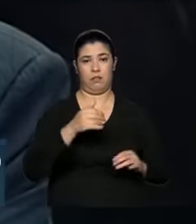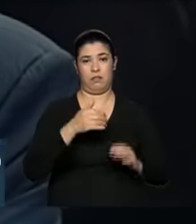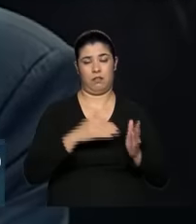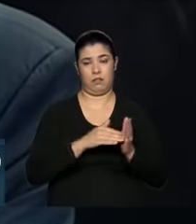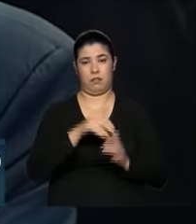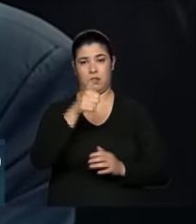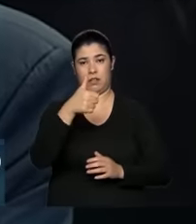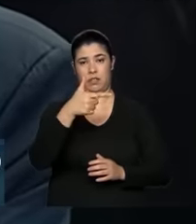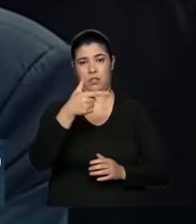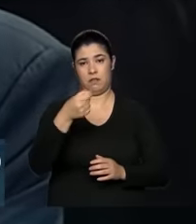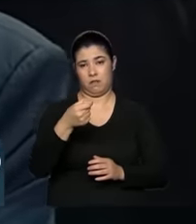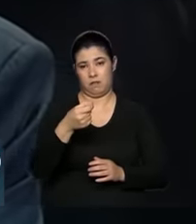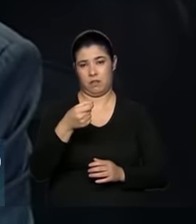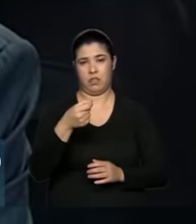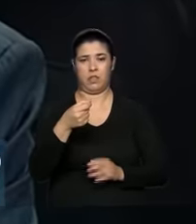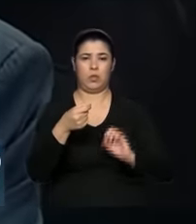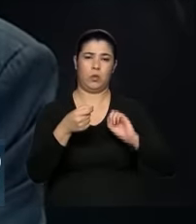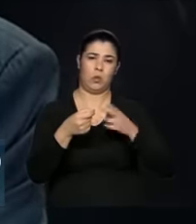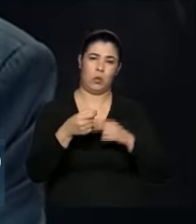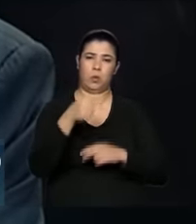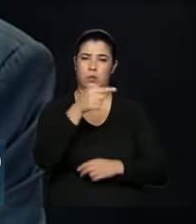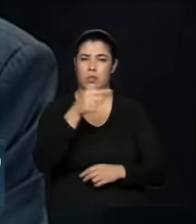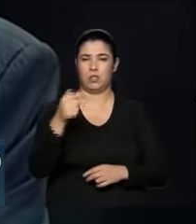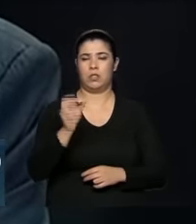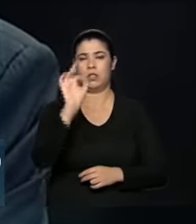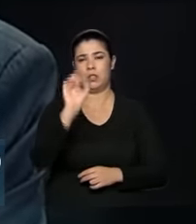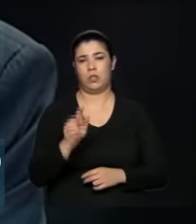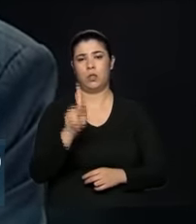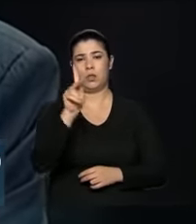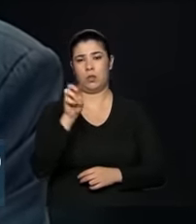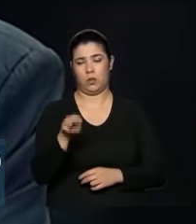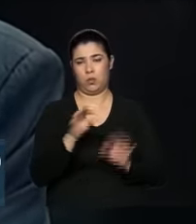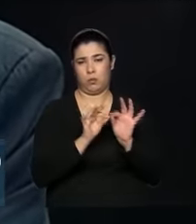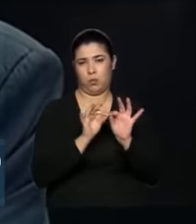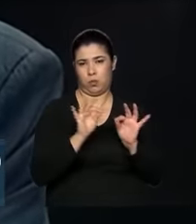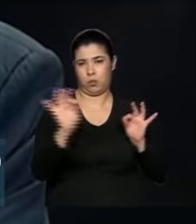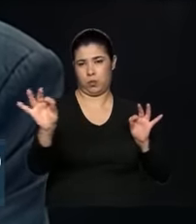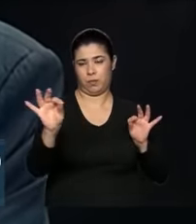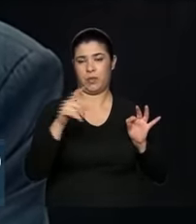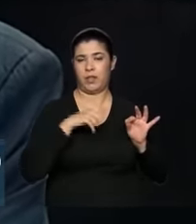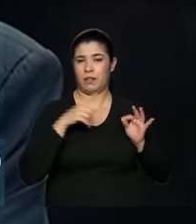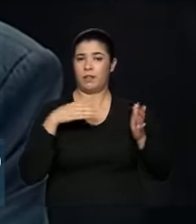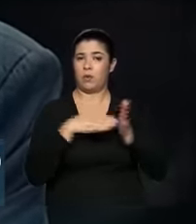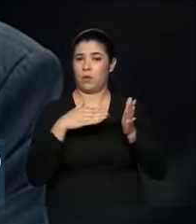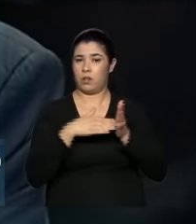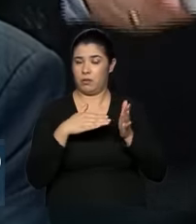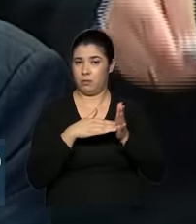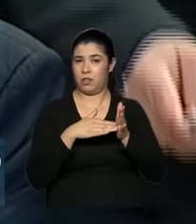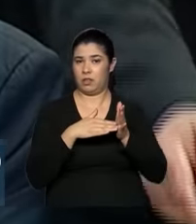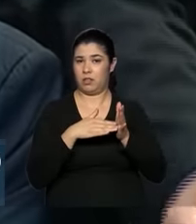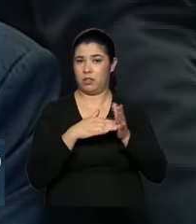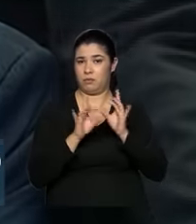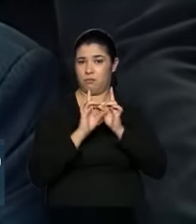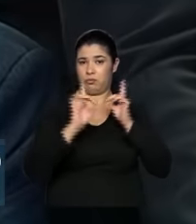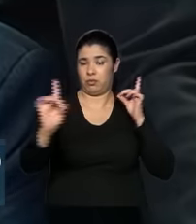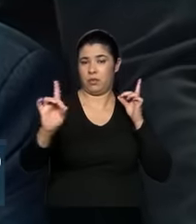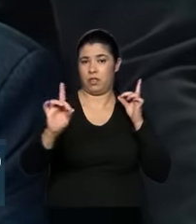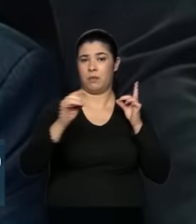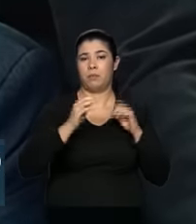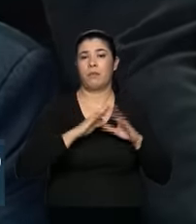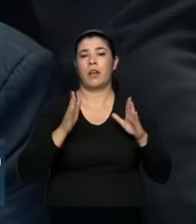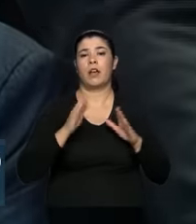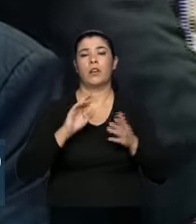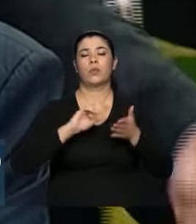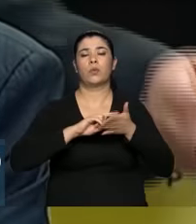quilômetros, ou até 77 quilômetros. Nós procuramos criar limites, sim, de distância, mas o conceito